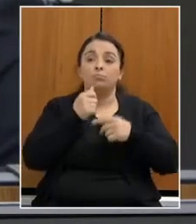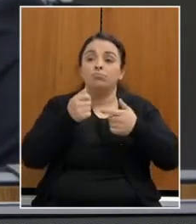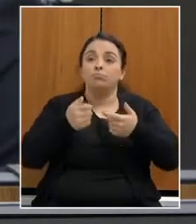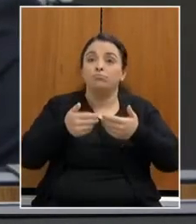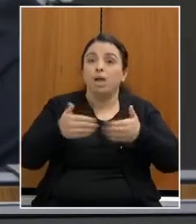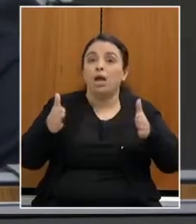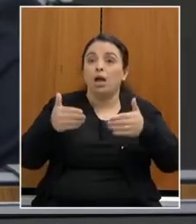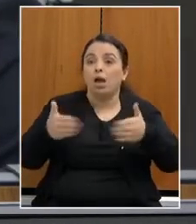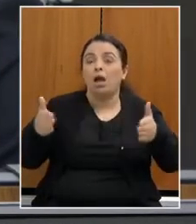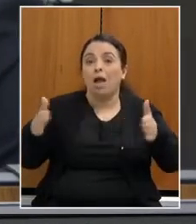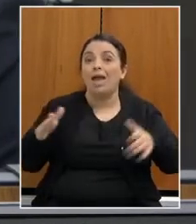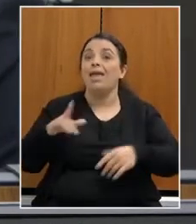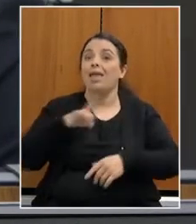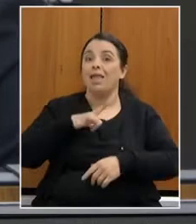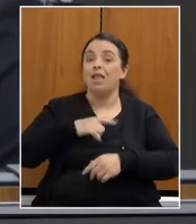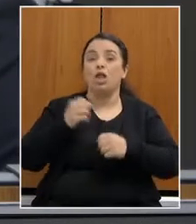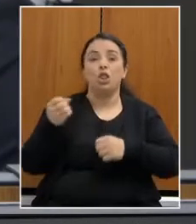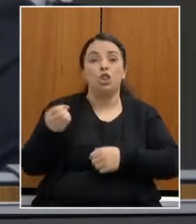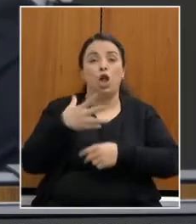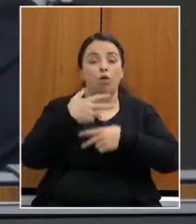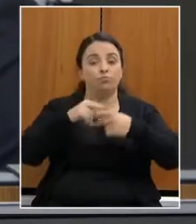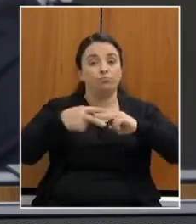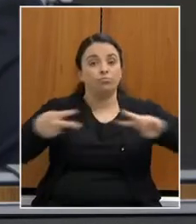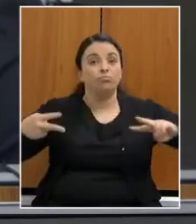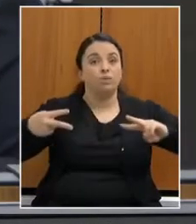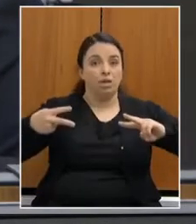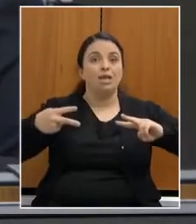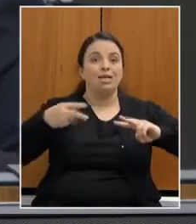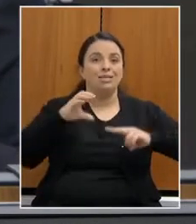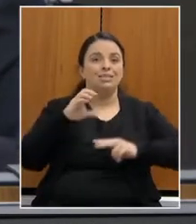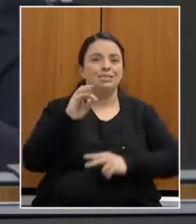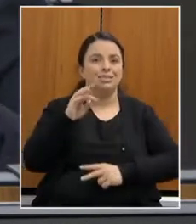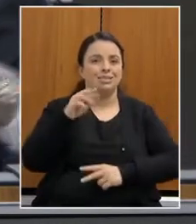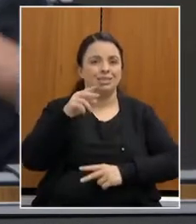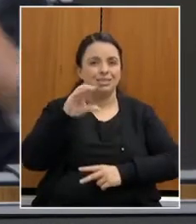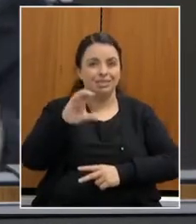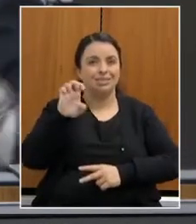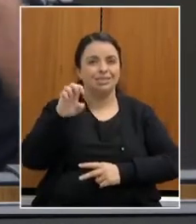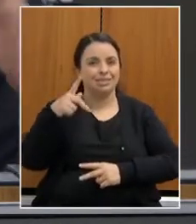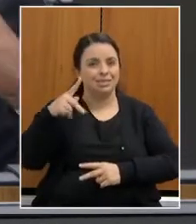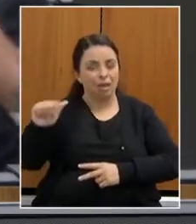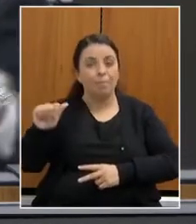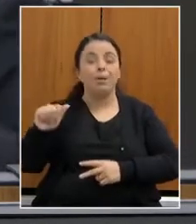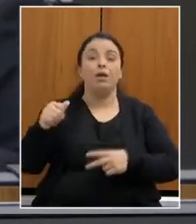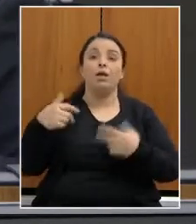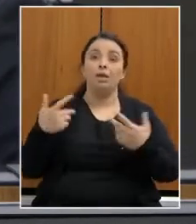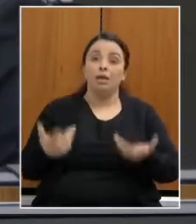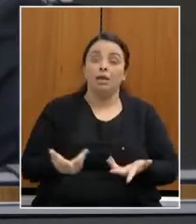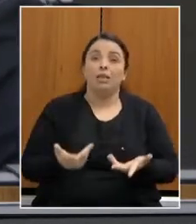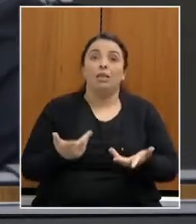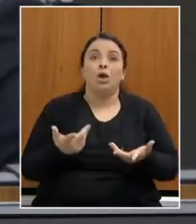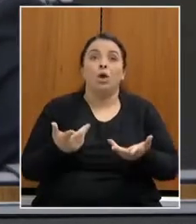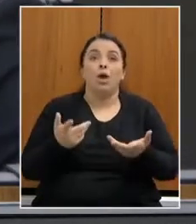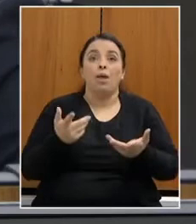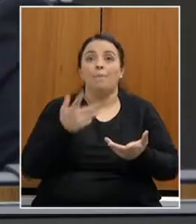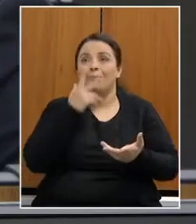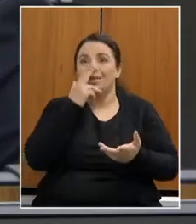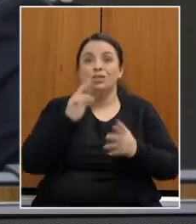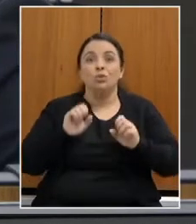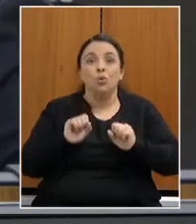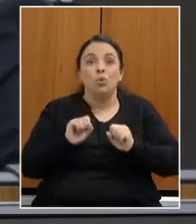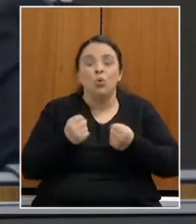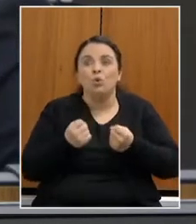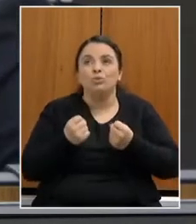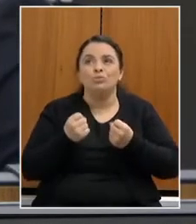cepas para circular e a gente não sabe o comportamento e estamos nesse como se fosse esse último esforço de ampliação de